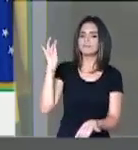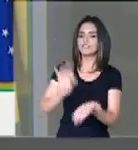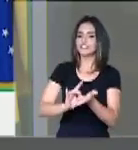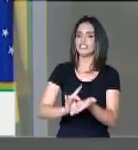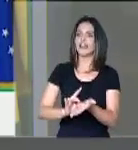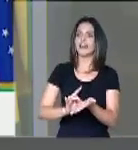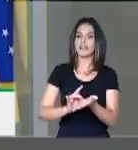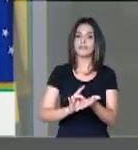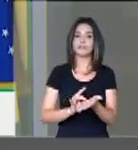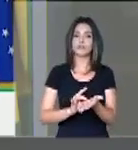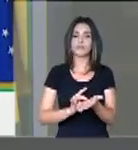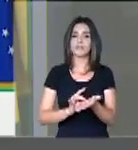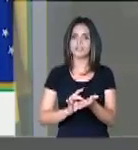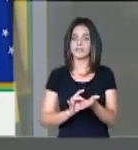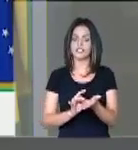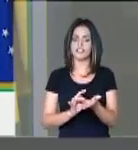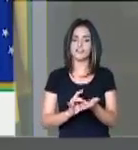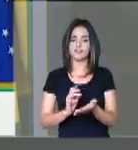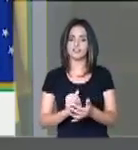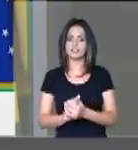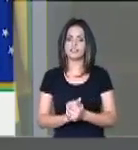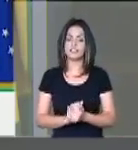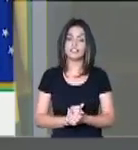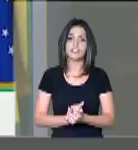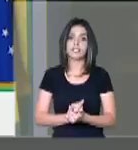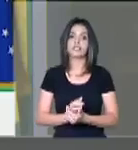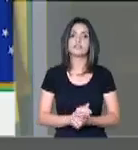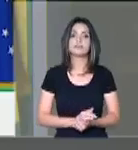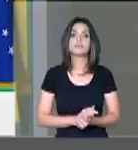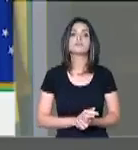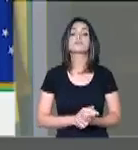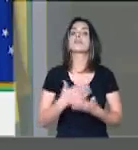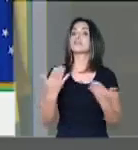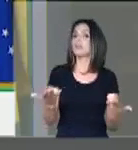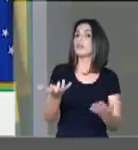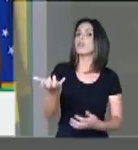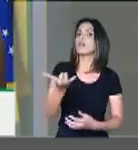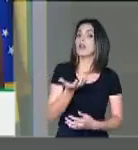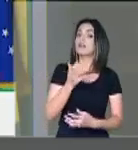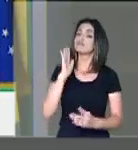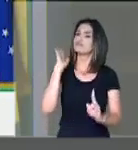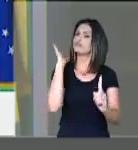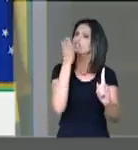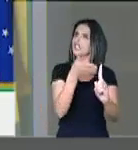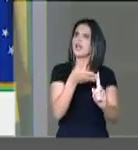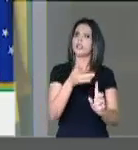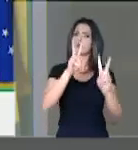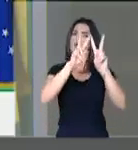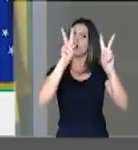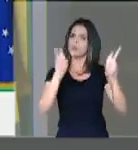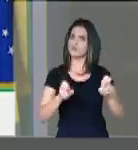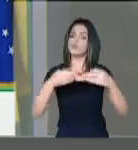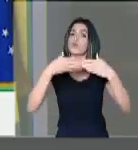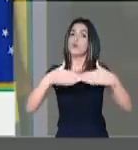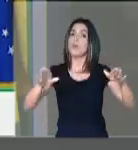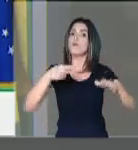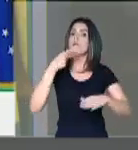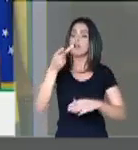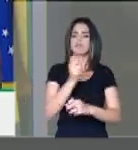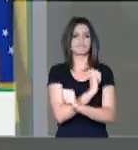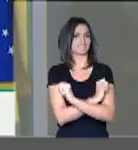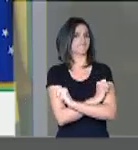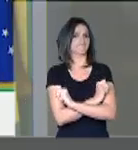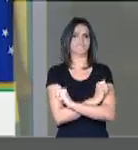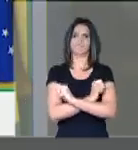grave quadro da questão ambiental no brasil eu queria sendo objetiva começará a dizendo que não é